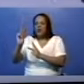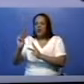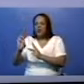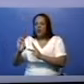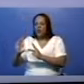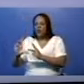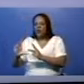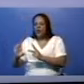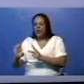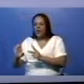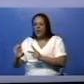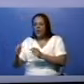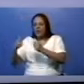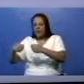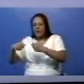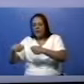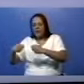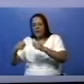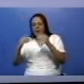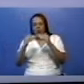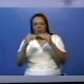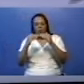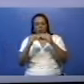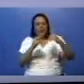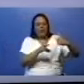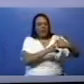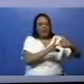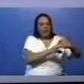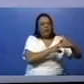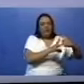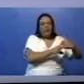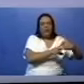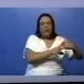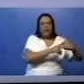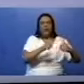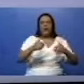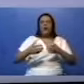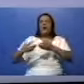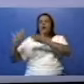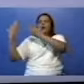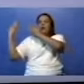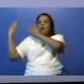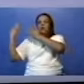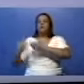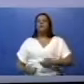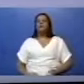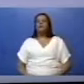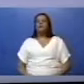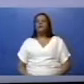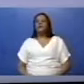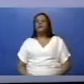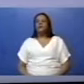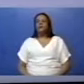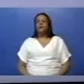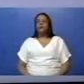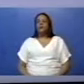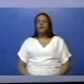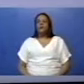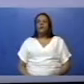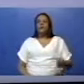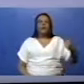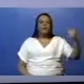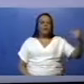Eles acordaram. Eles, terceira pessoa do singular, acordaram terceira pessoa do singular. Perdão. Eles, terceira pessoa do plural, e